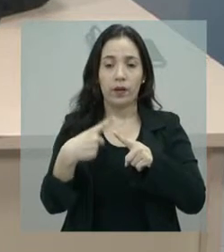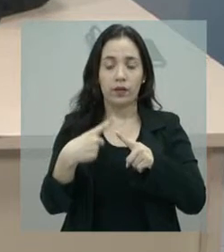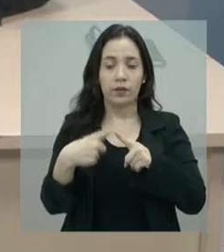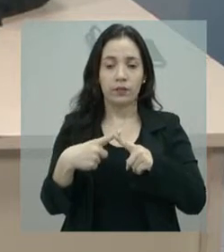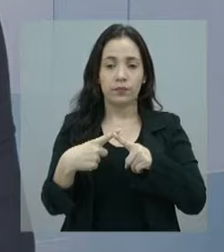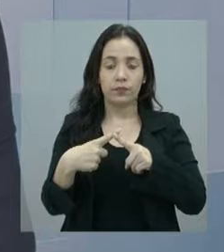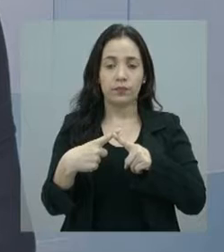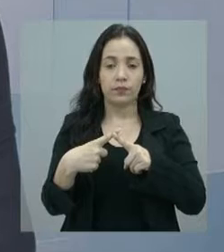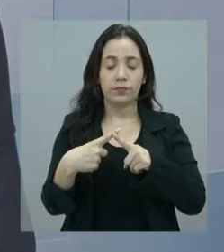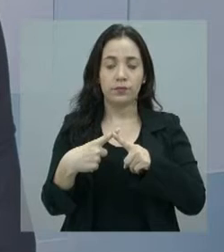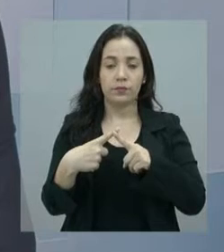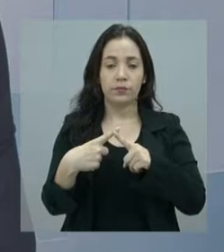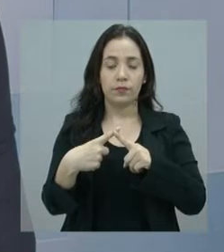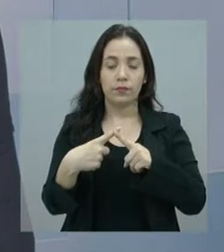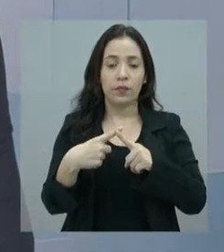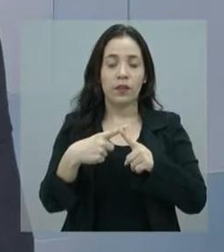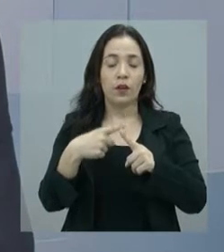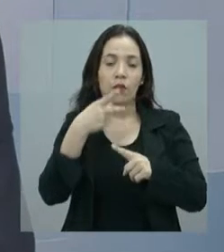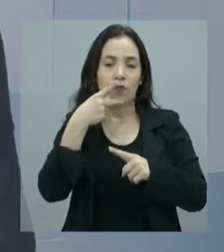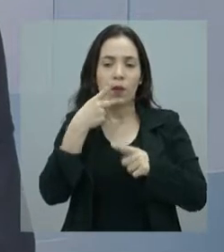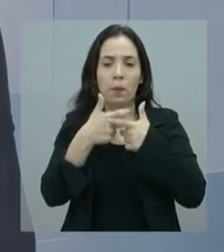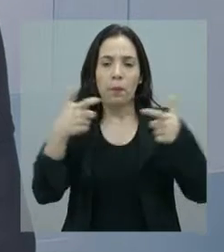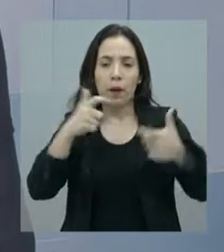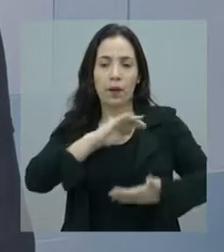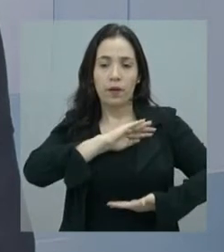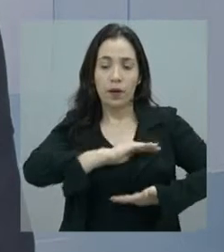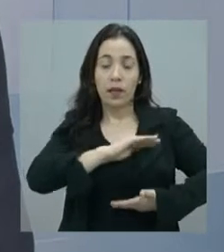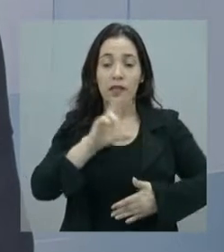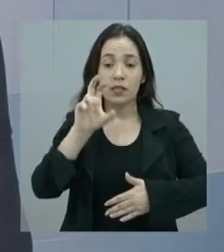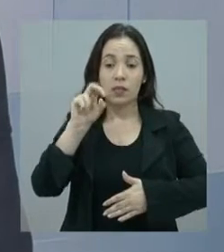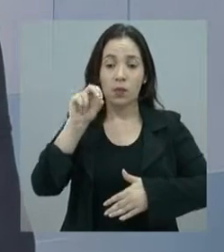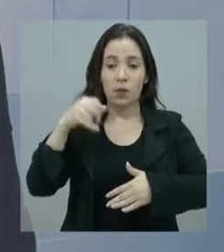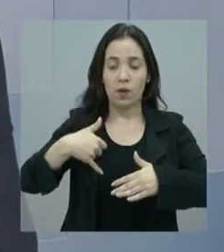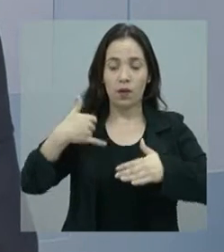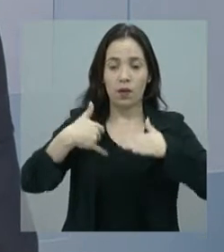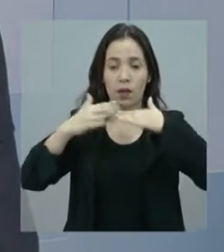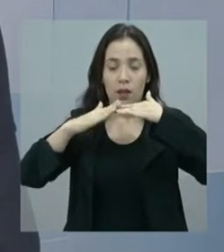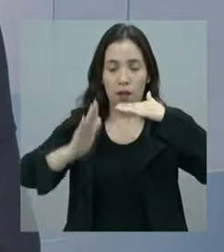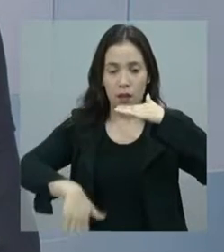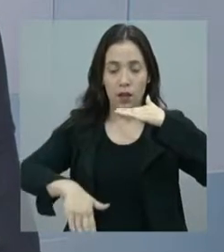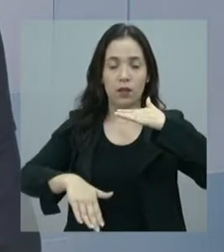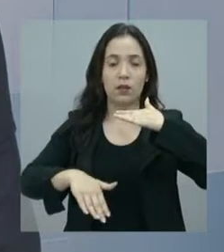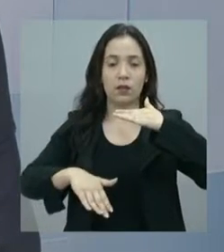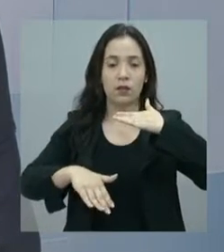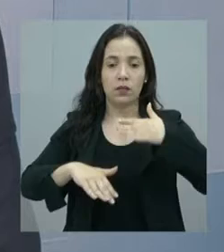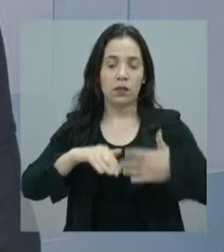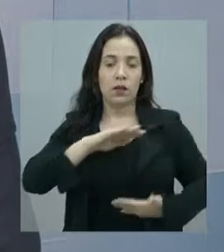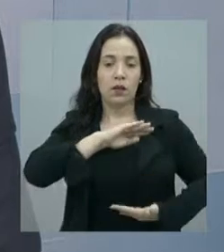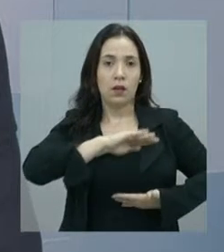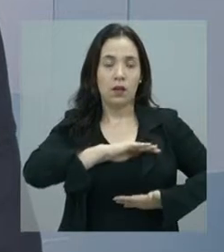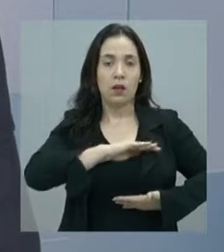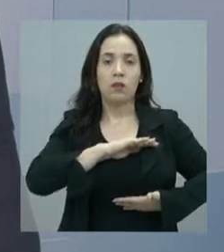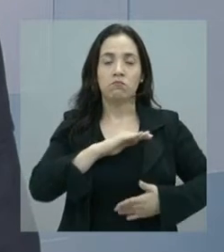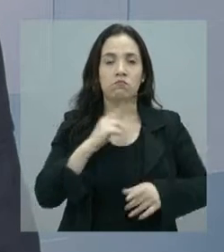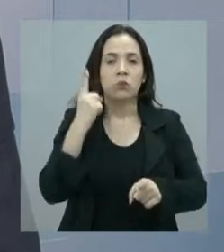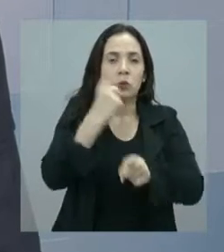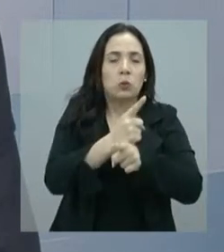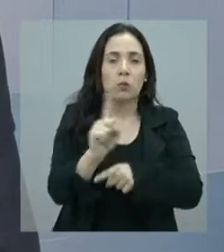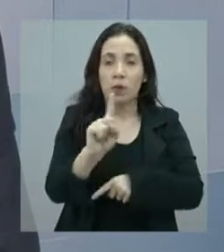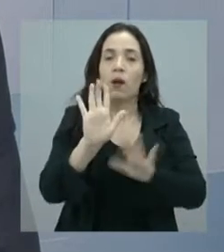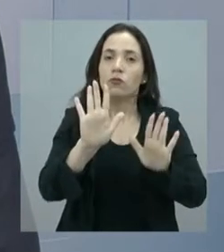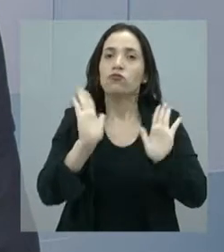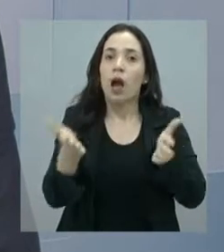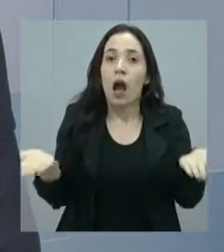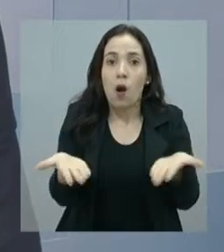feito, se dizia que a mamografia abaixo de 50 anos, apesar de detectar, ela não impactava na sobrevida, mas os trabalhos mais recentes